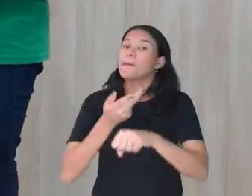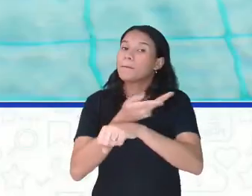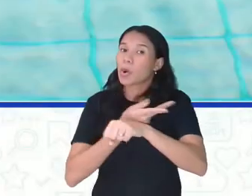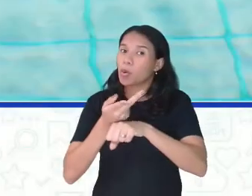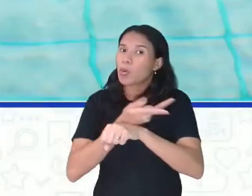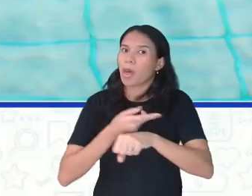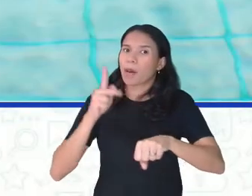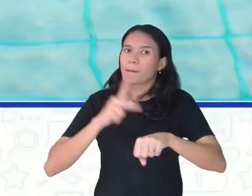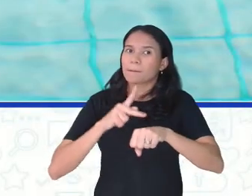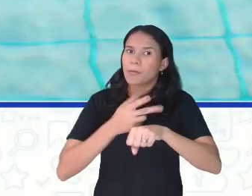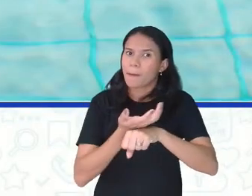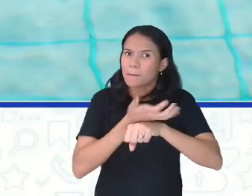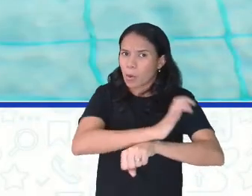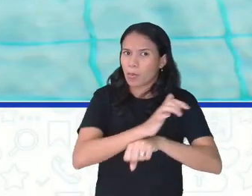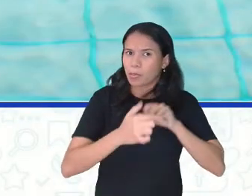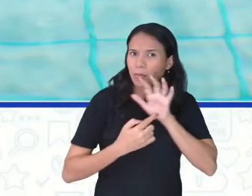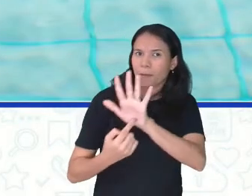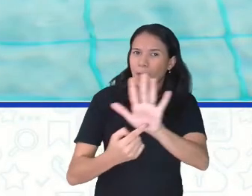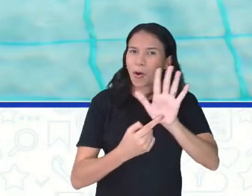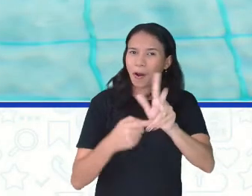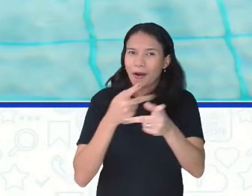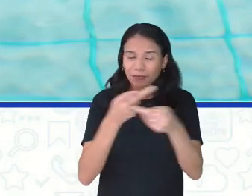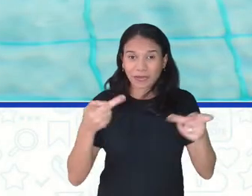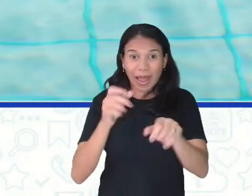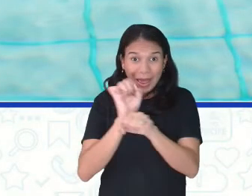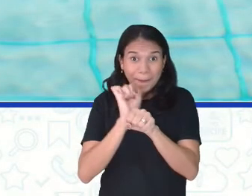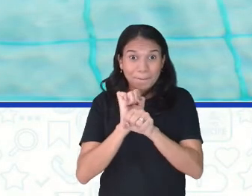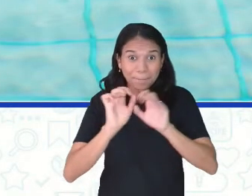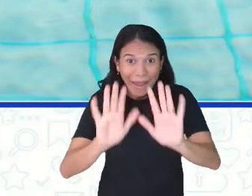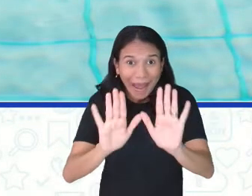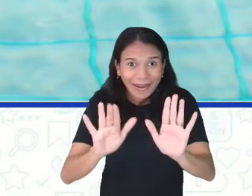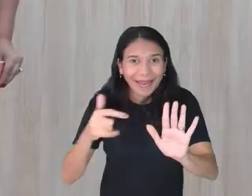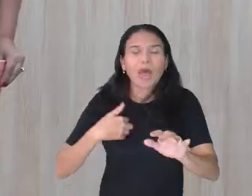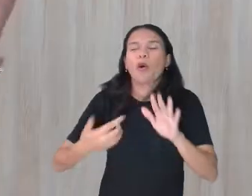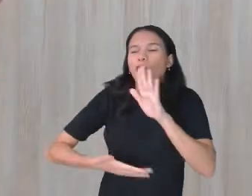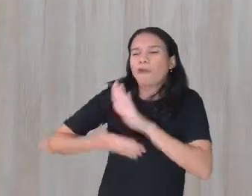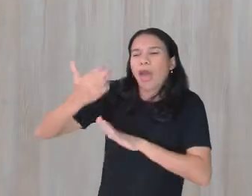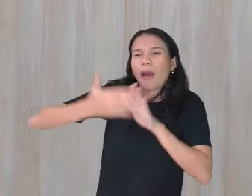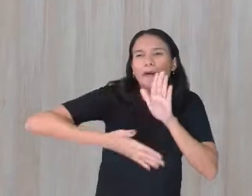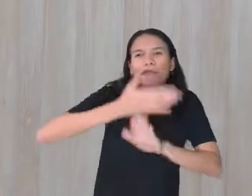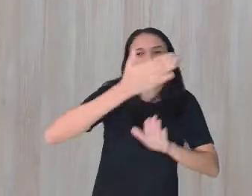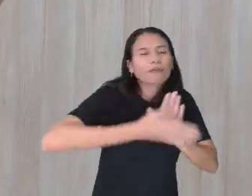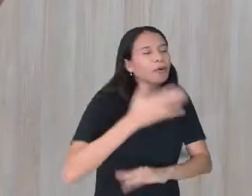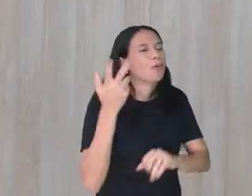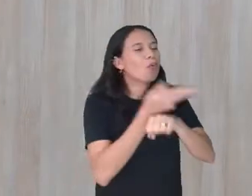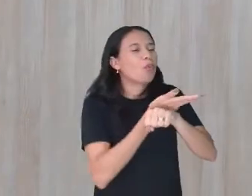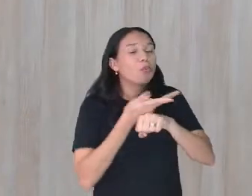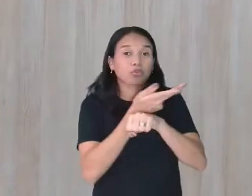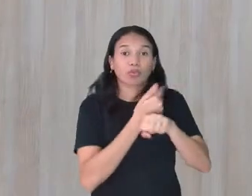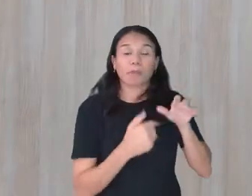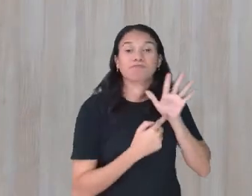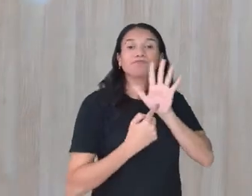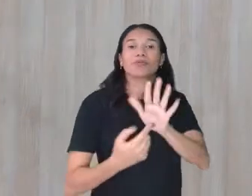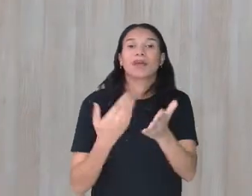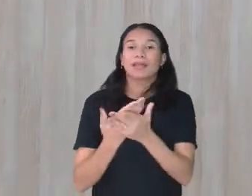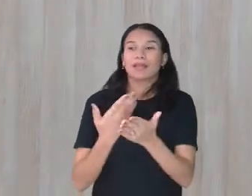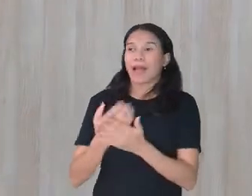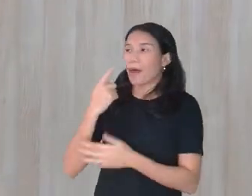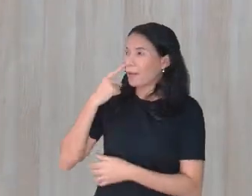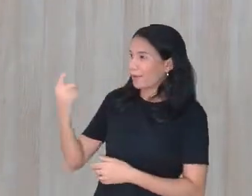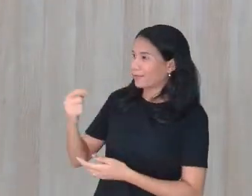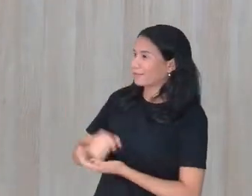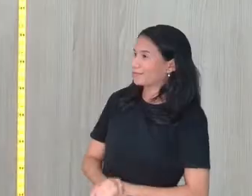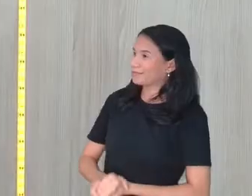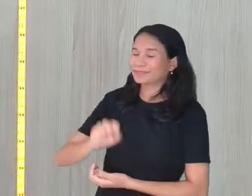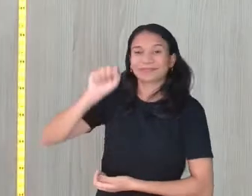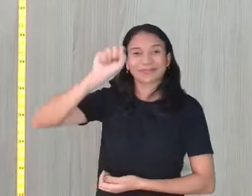de fósseis para apresentar para vocês. Aguardem, eu estou viajando por aí, procurando fósseis para trazer para a próxima aula, não é, professora Cláudia?